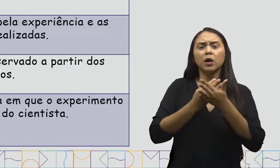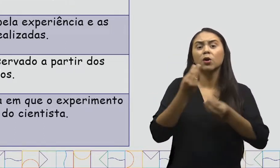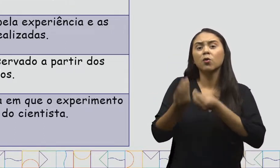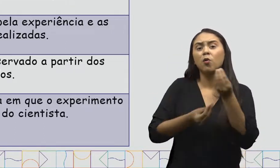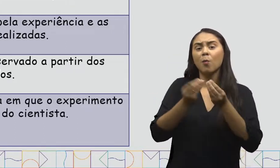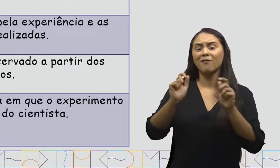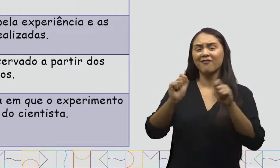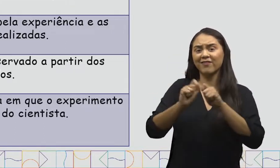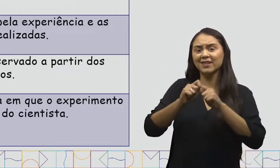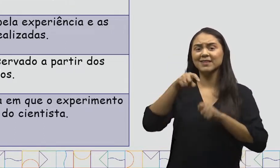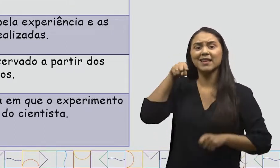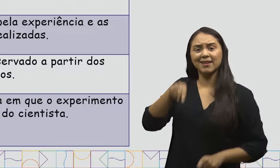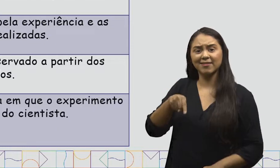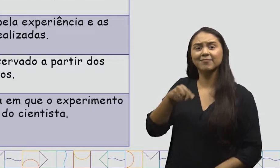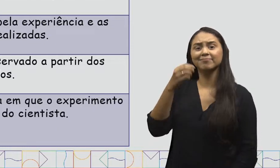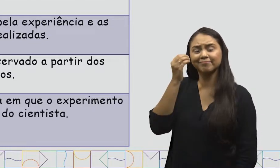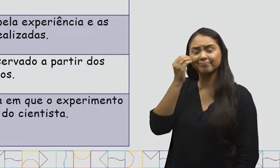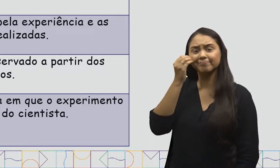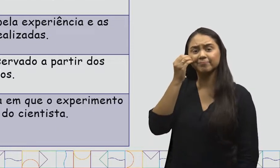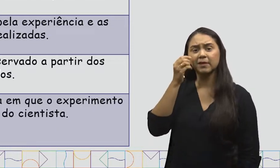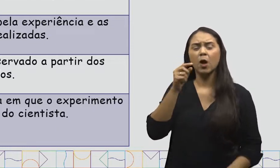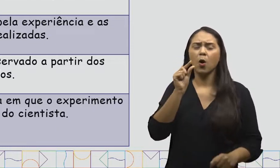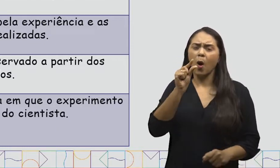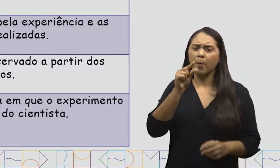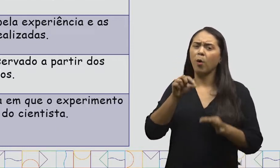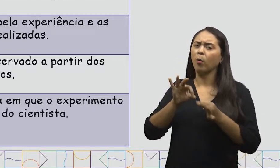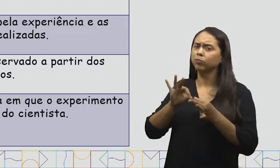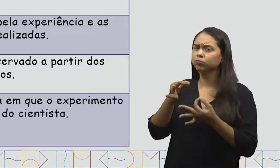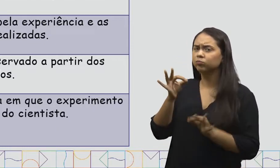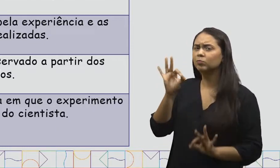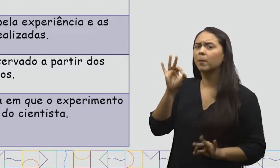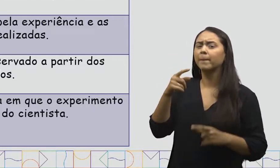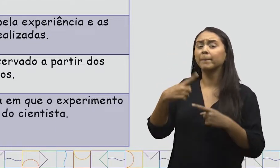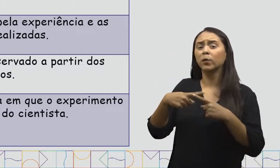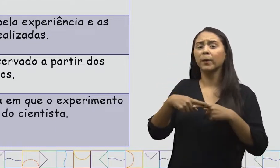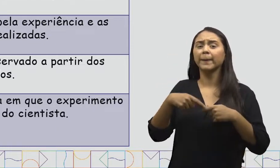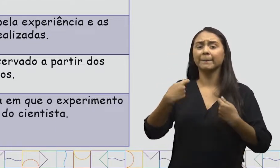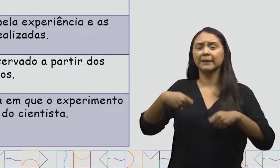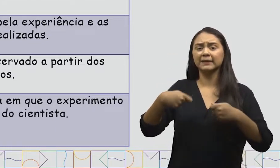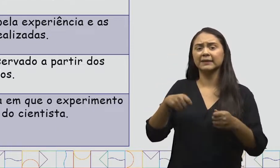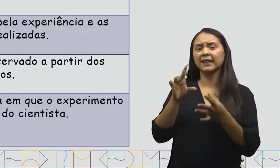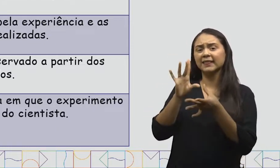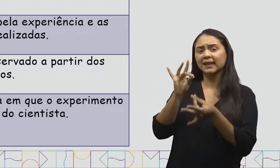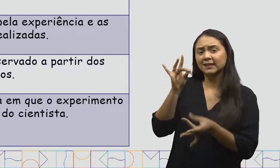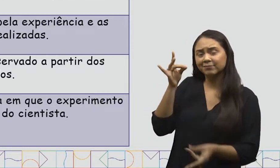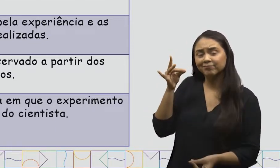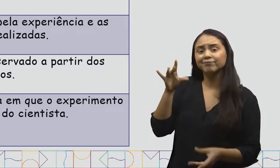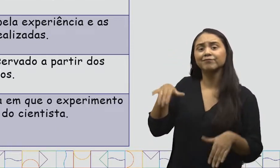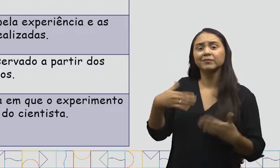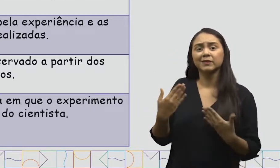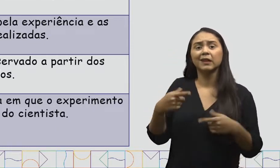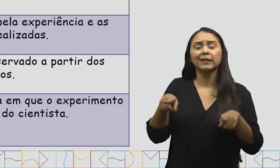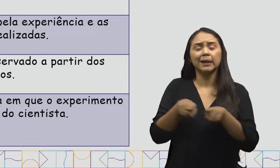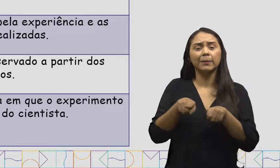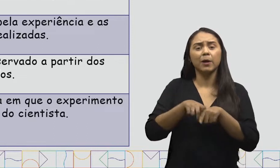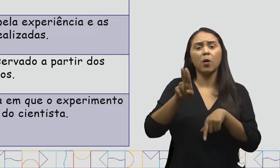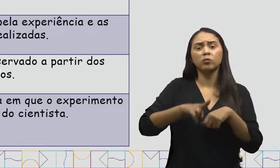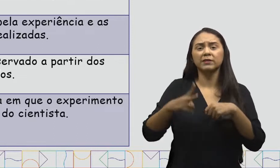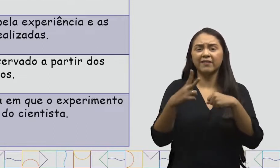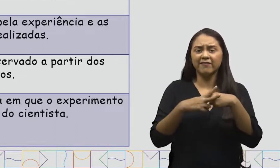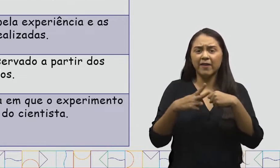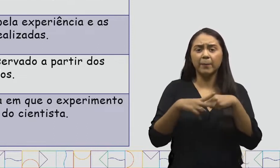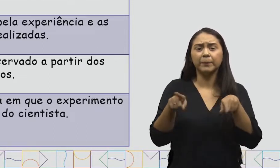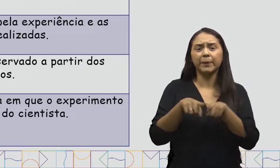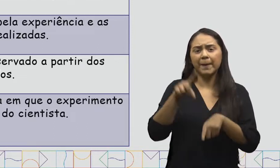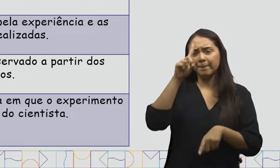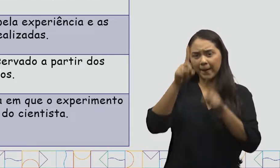executar a experiência. Assume um texto mais longo, mais descritivo. Utiliza os verbos indicando ordem, o que